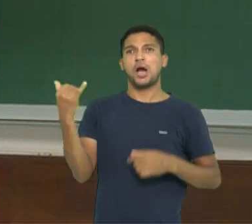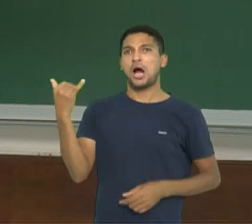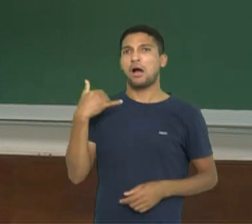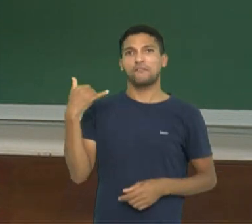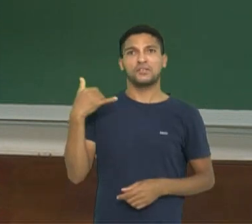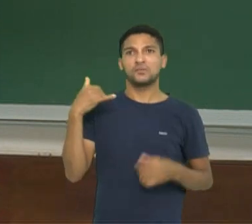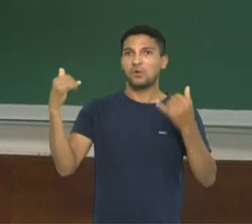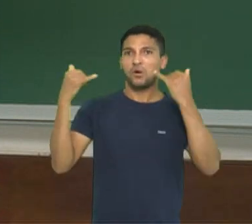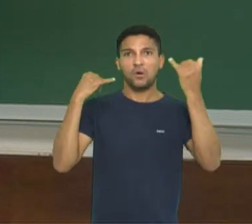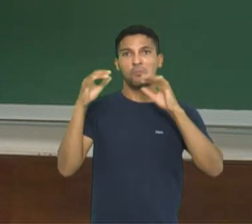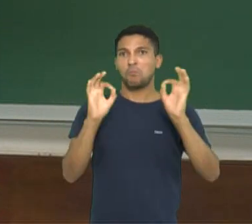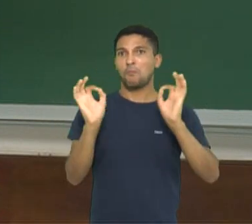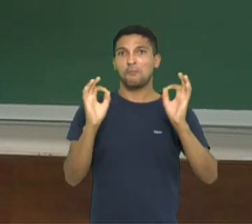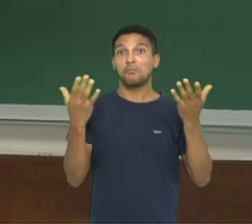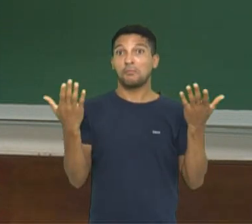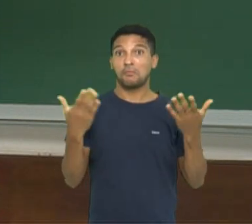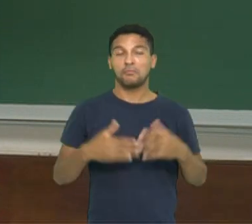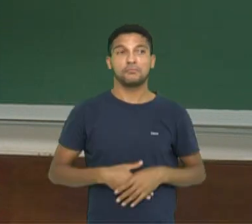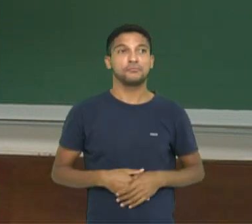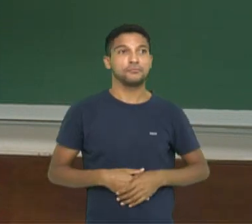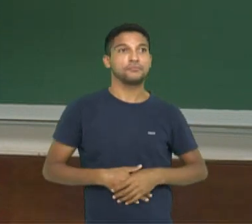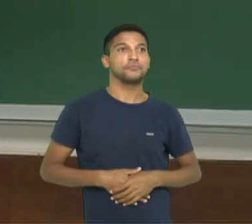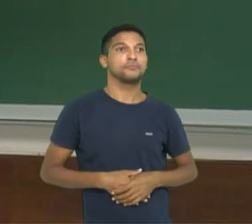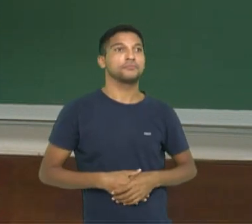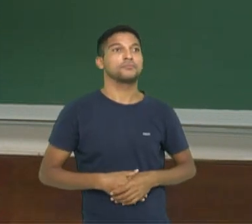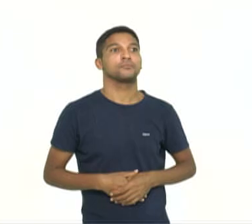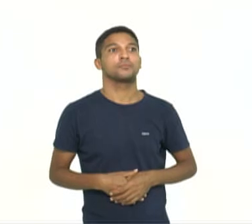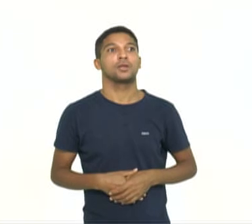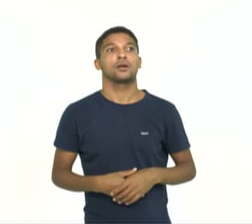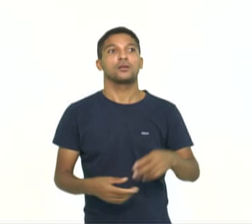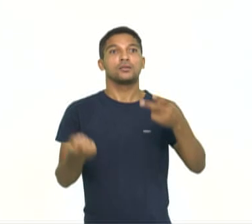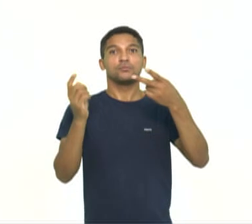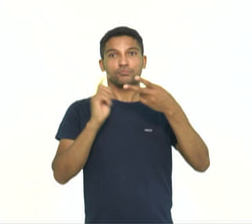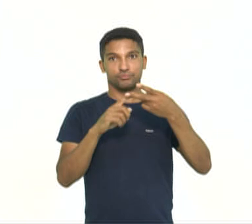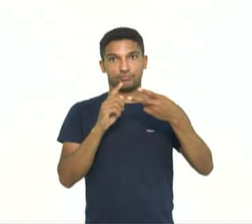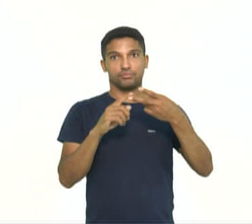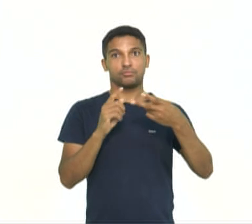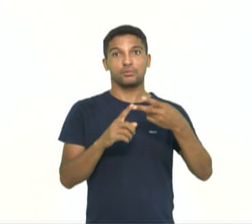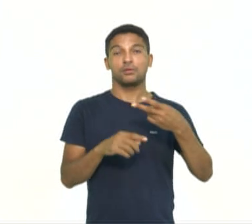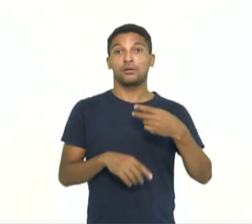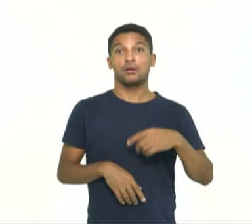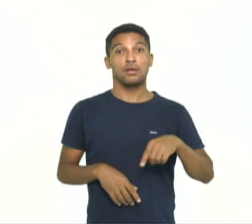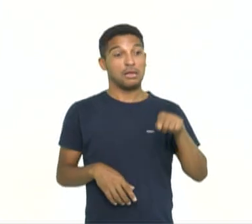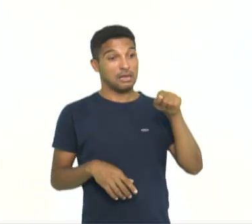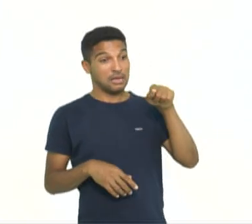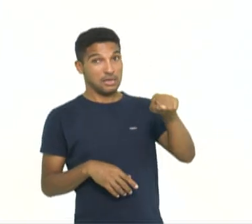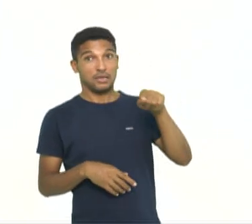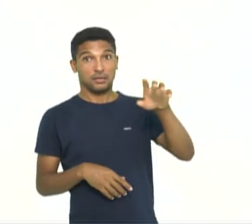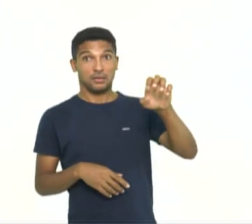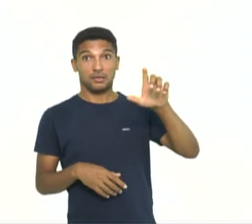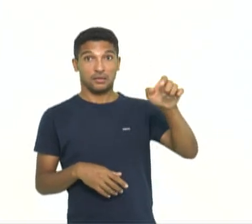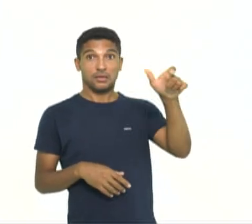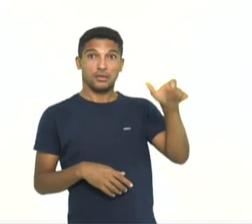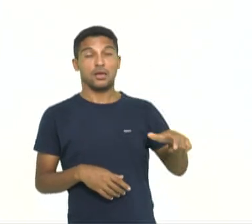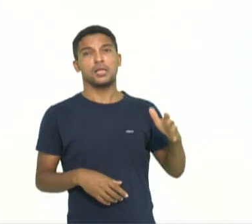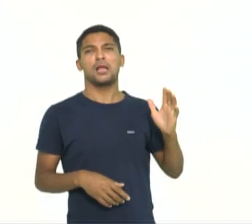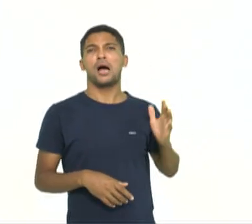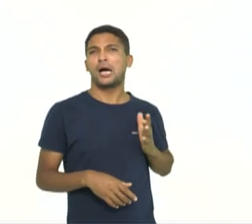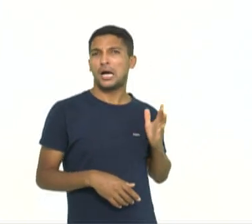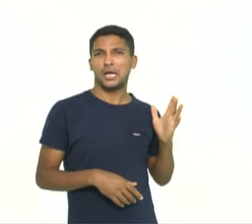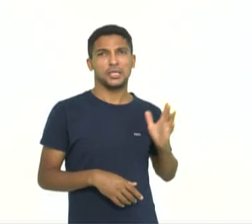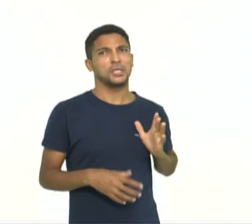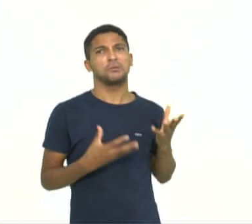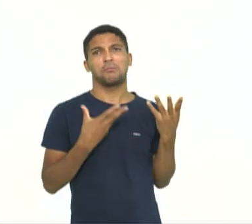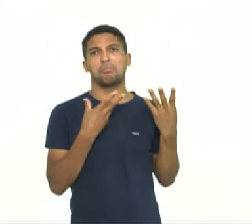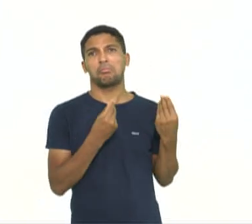portanto, né? Da adversativa tem um exemplo ali. Ele era muito rico, mas não era feliz. Se eu substituir esse mas